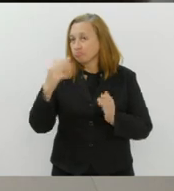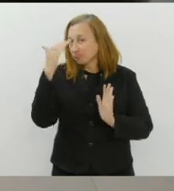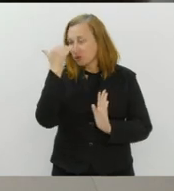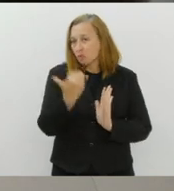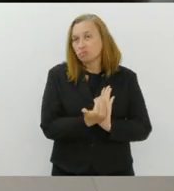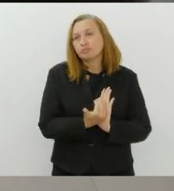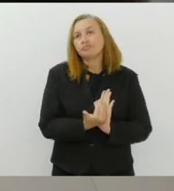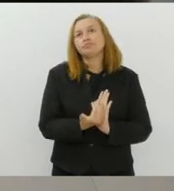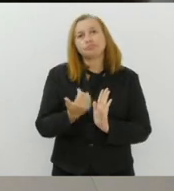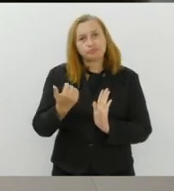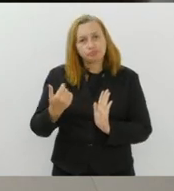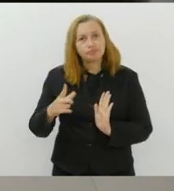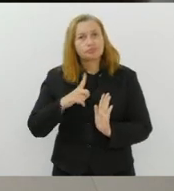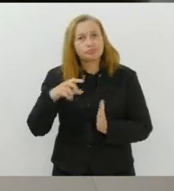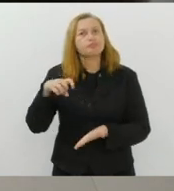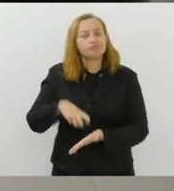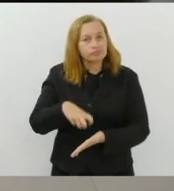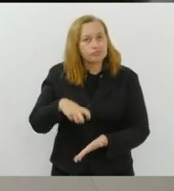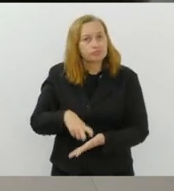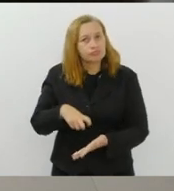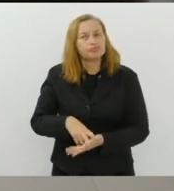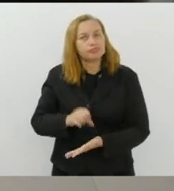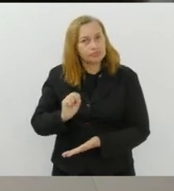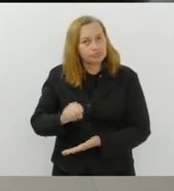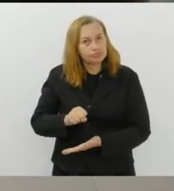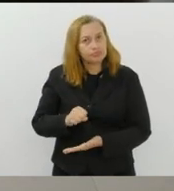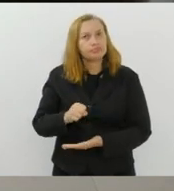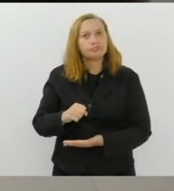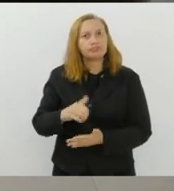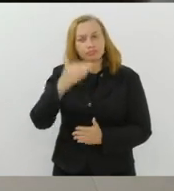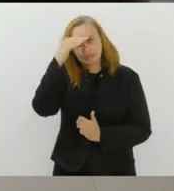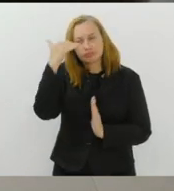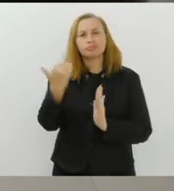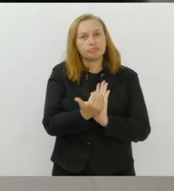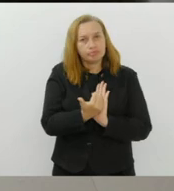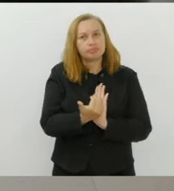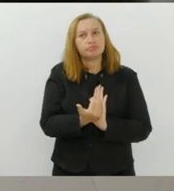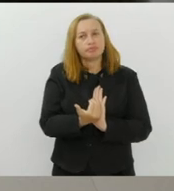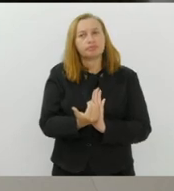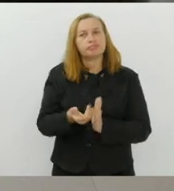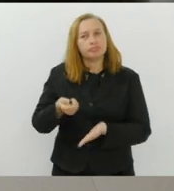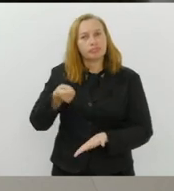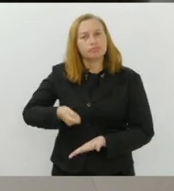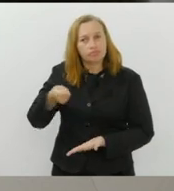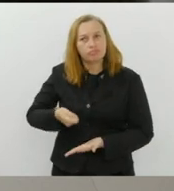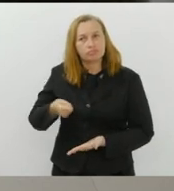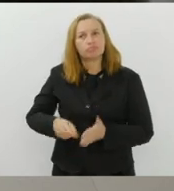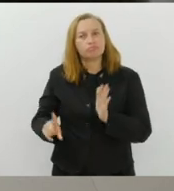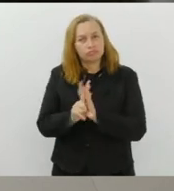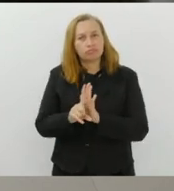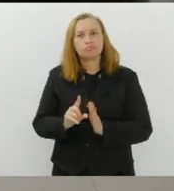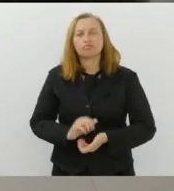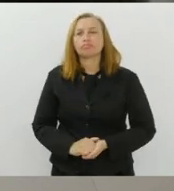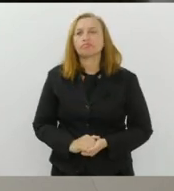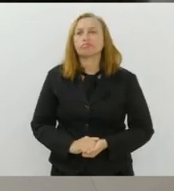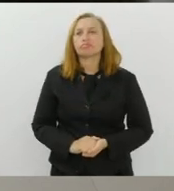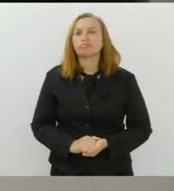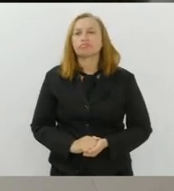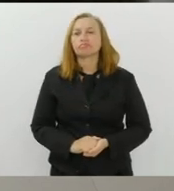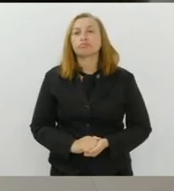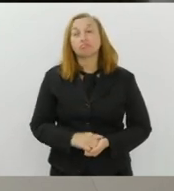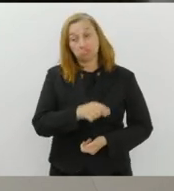tenha alguma medida para que seja é, cobrado o cumprimento. Né? Então,